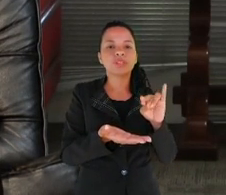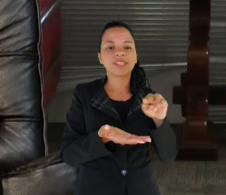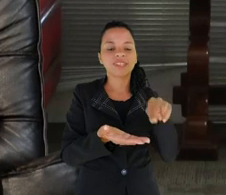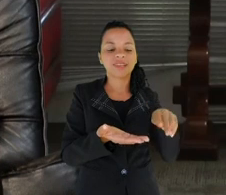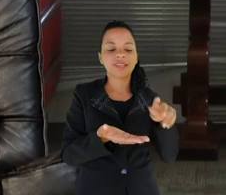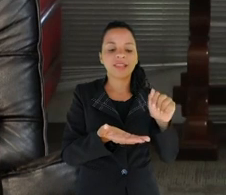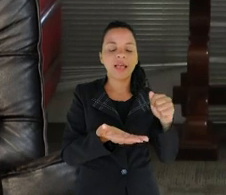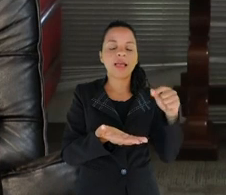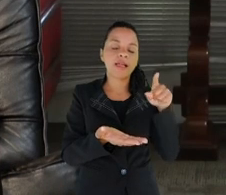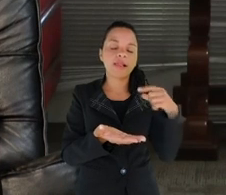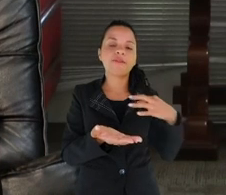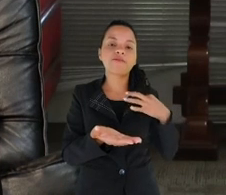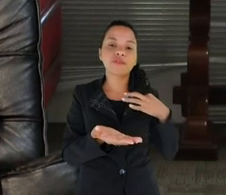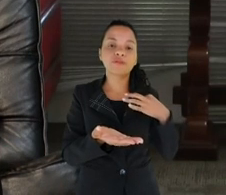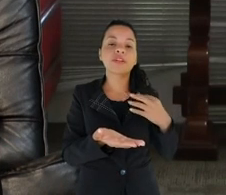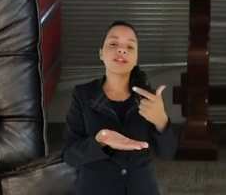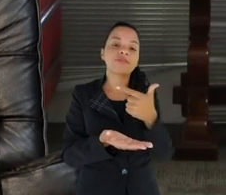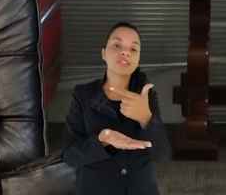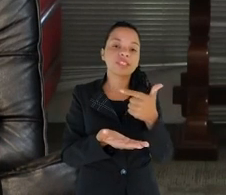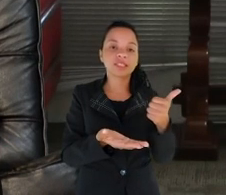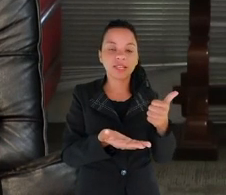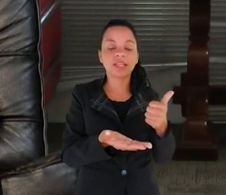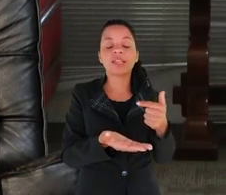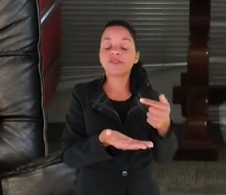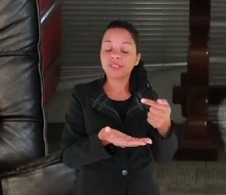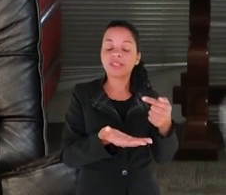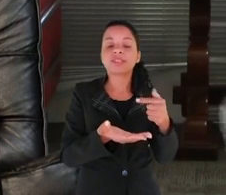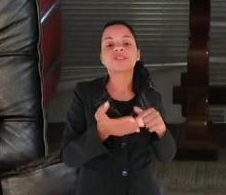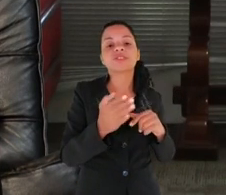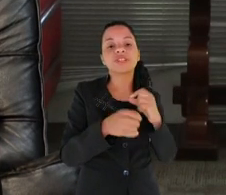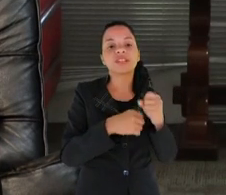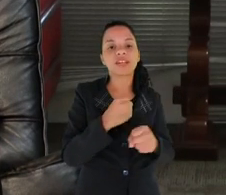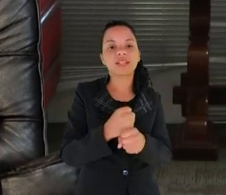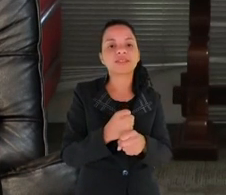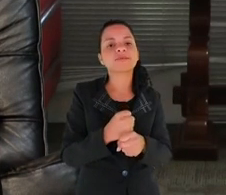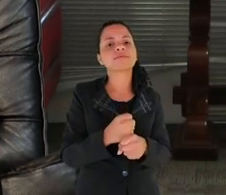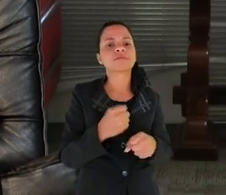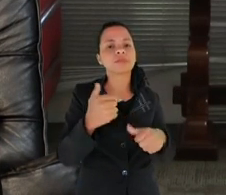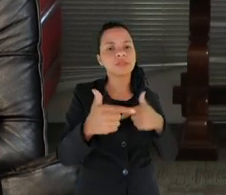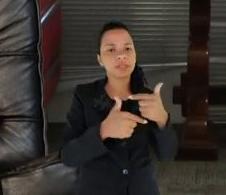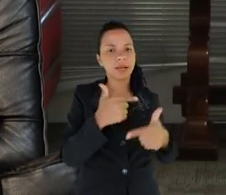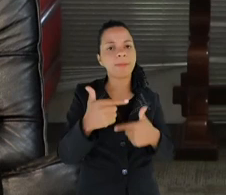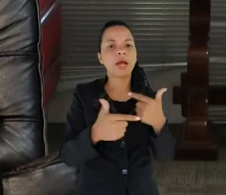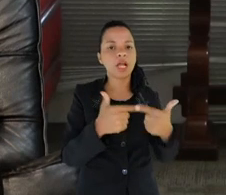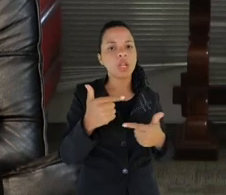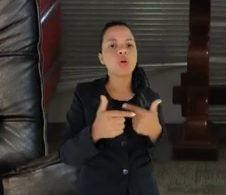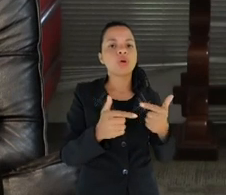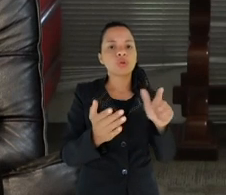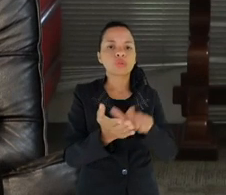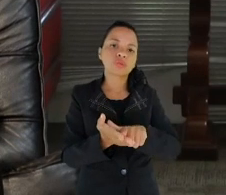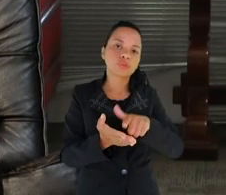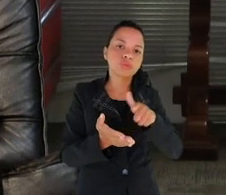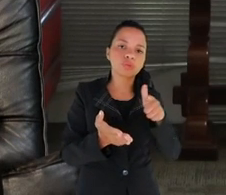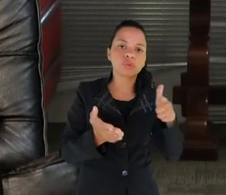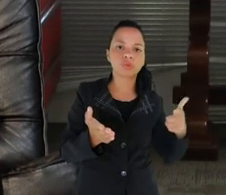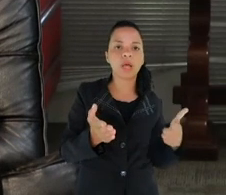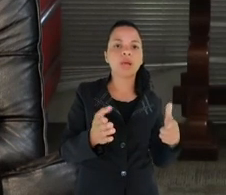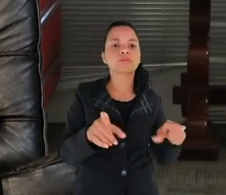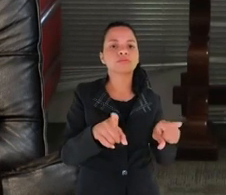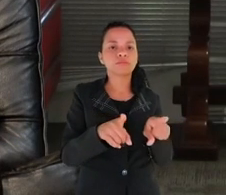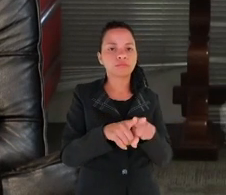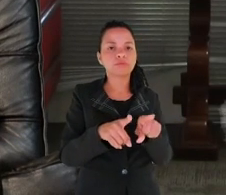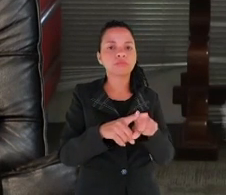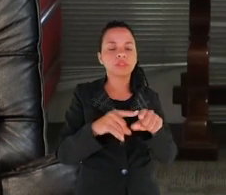anos. Atuou também como pedagoga no jornal Correio Brasiliense e foi colunista virtual do portal de Redes Sem Fronteiras.